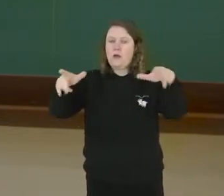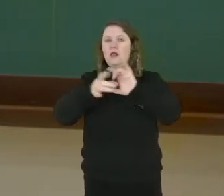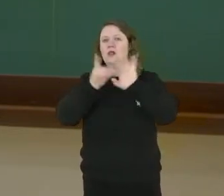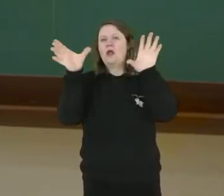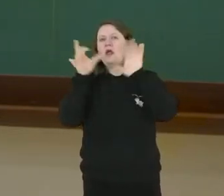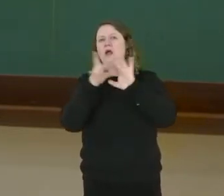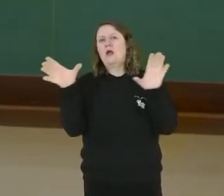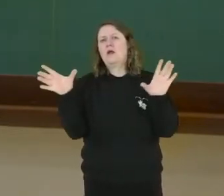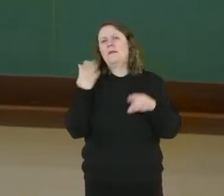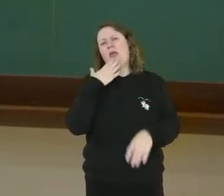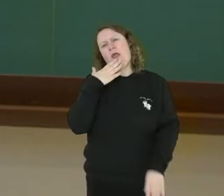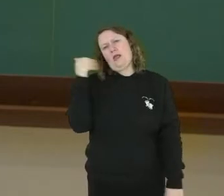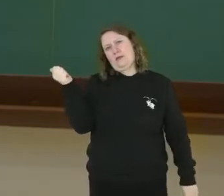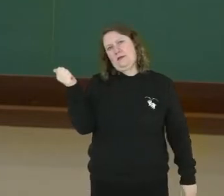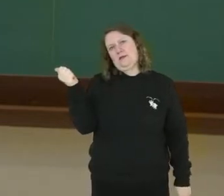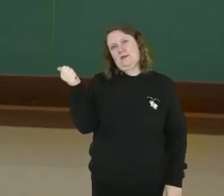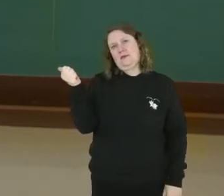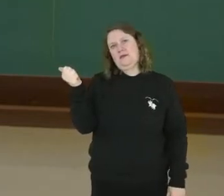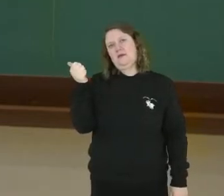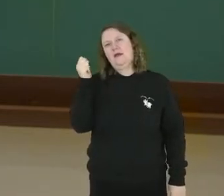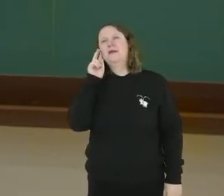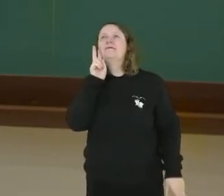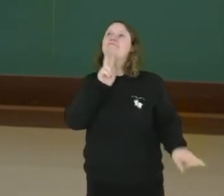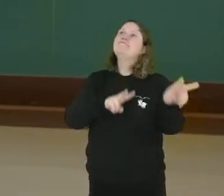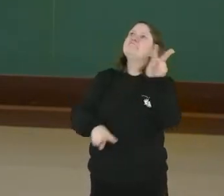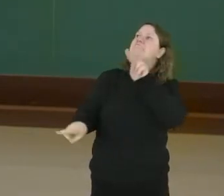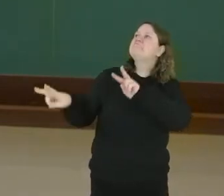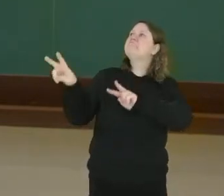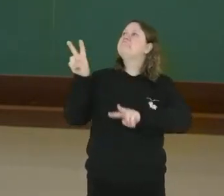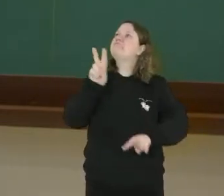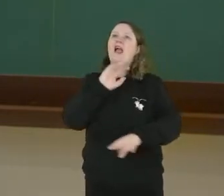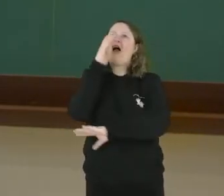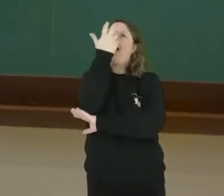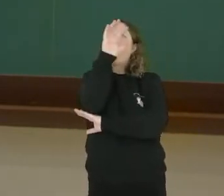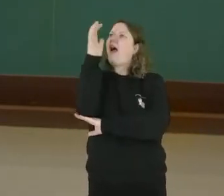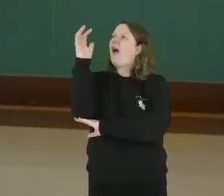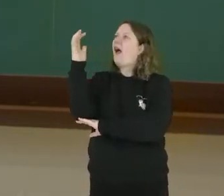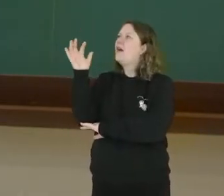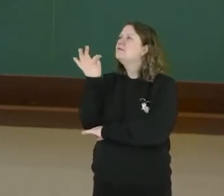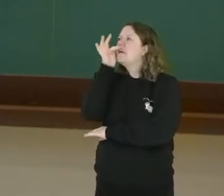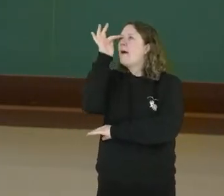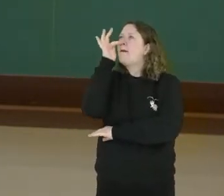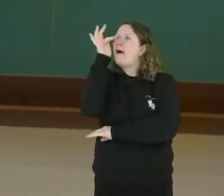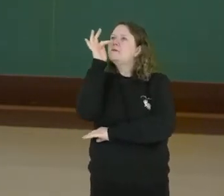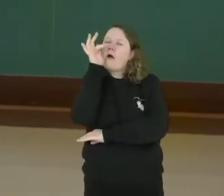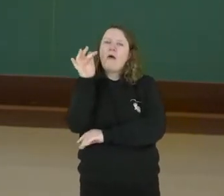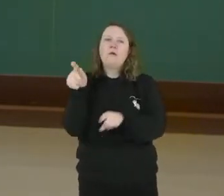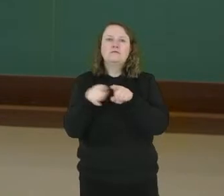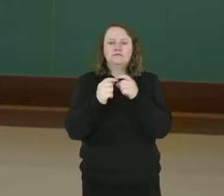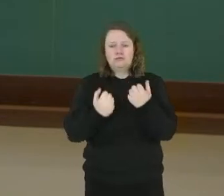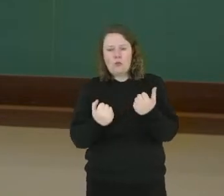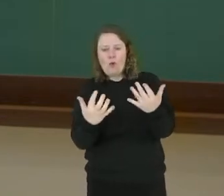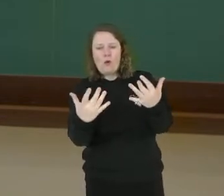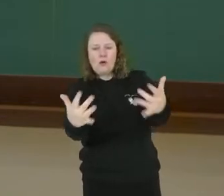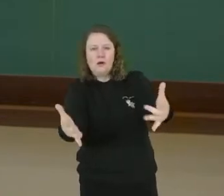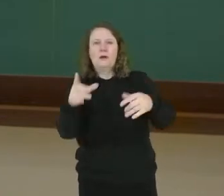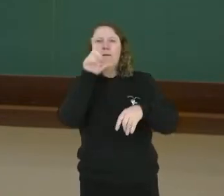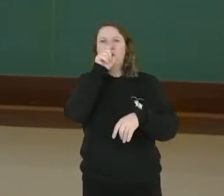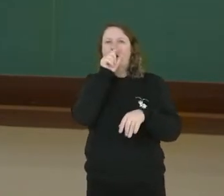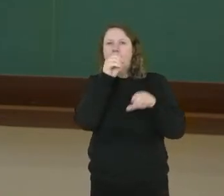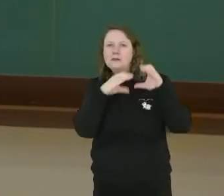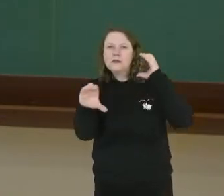esteira? Porque ao ar livre você começa a ver as coisas e ver, nossa, aquele passarinho voando, né, aquele carro. E de repente você pensa, nossa, se esse carro andasse pelo